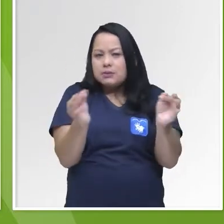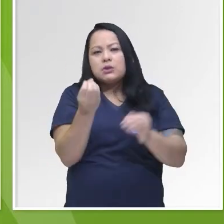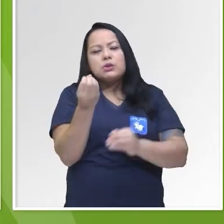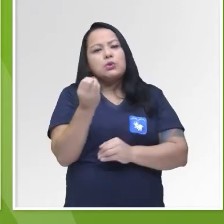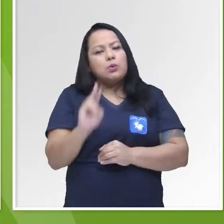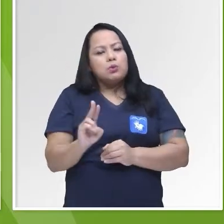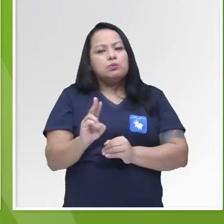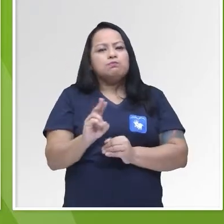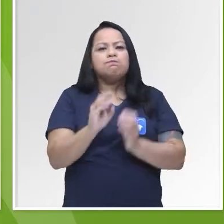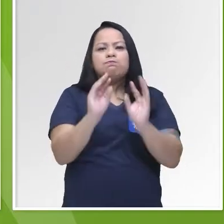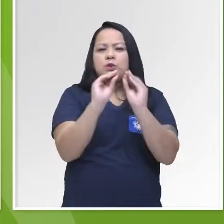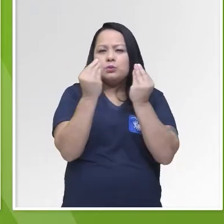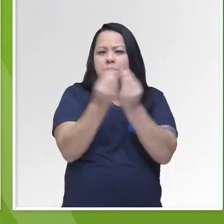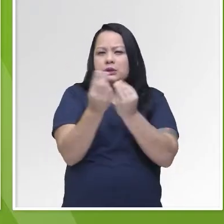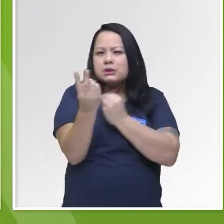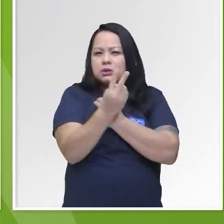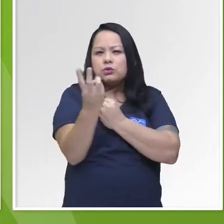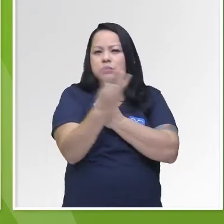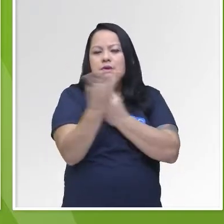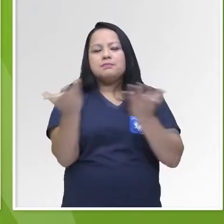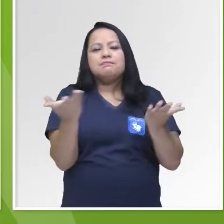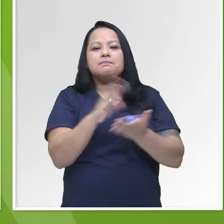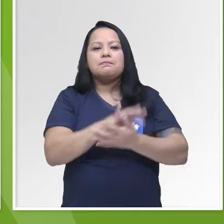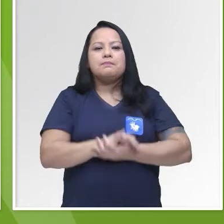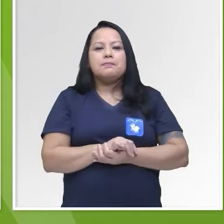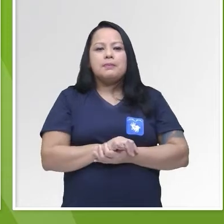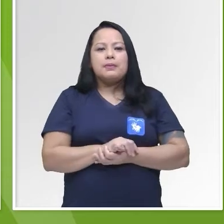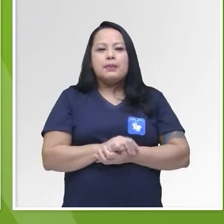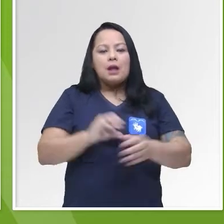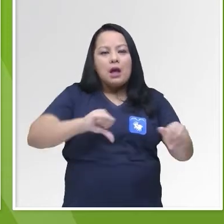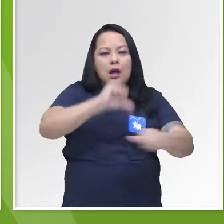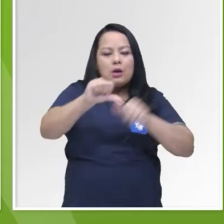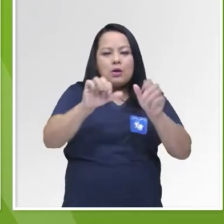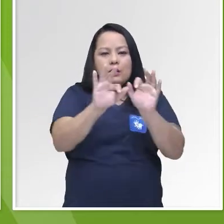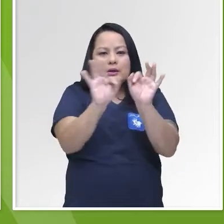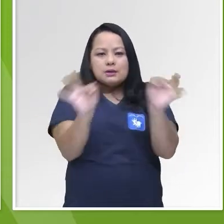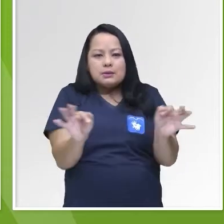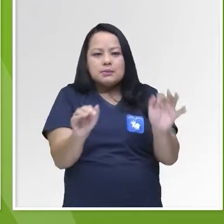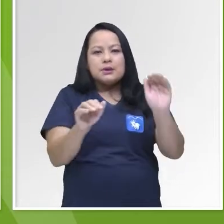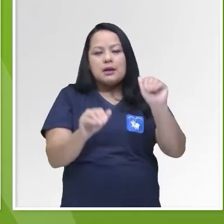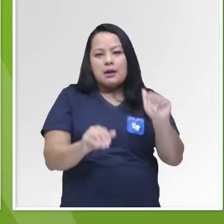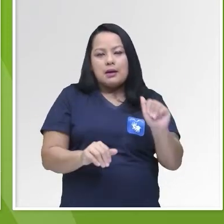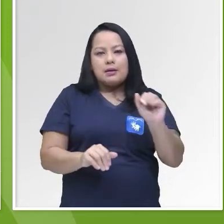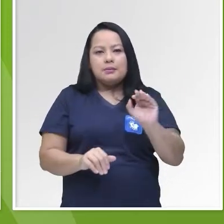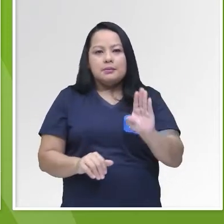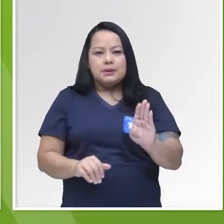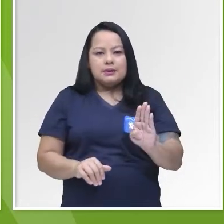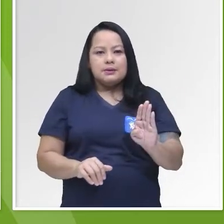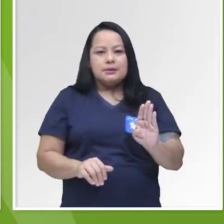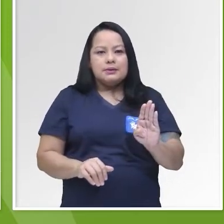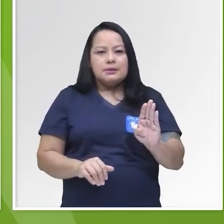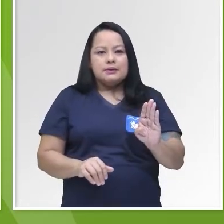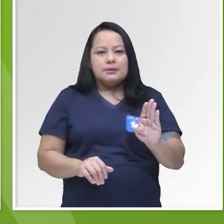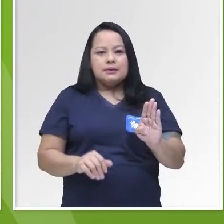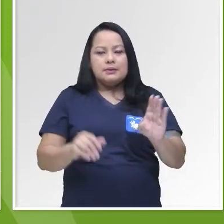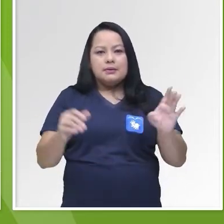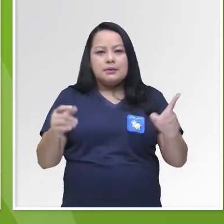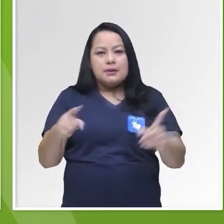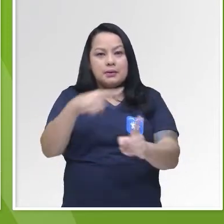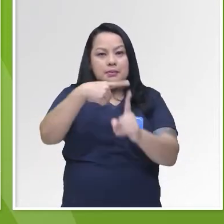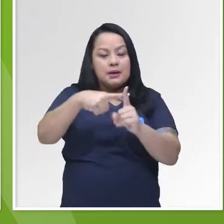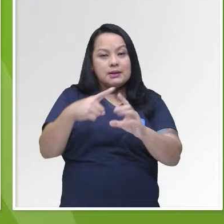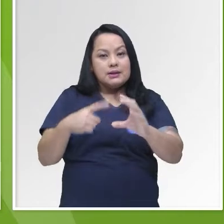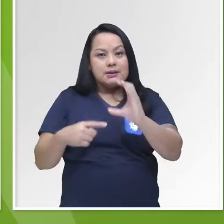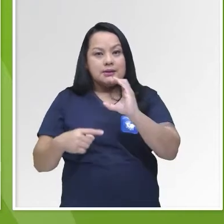compostas. Troca simples, observem aí, ó. O A, o B, né, reage com uma substância